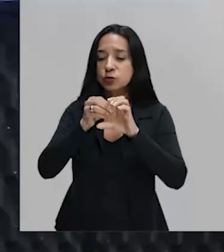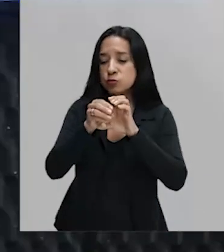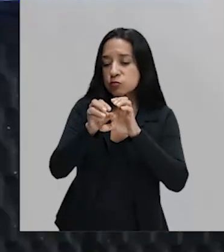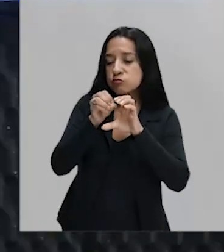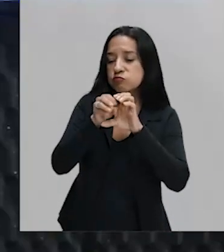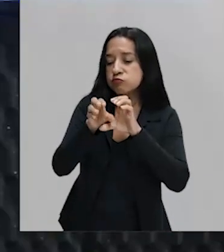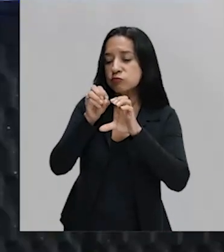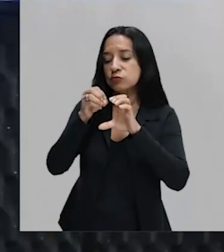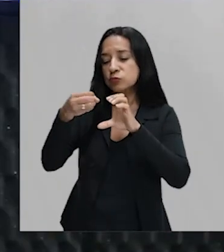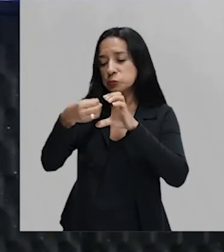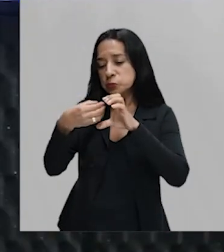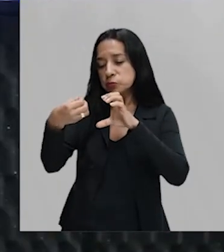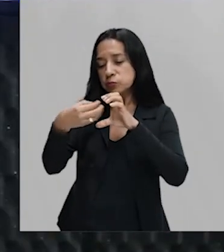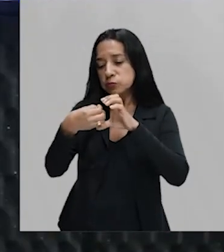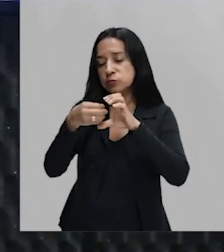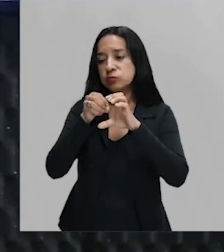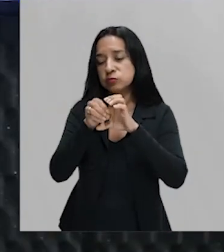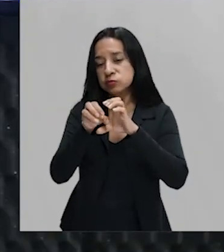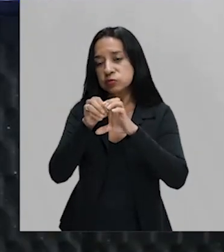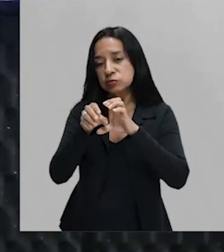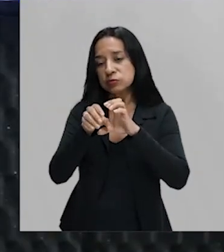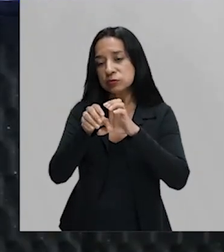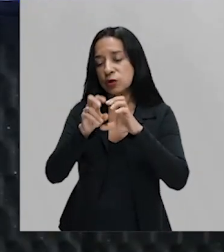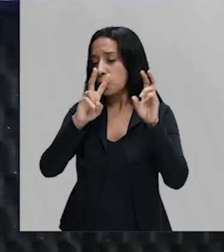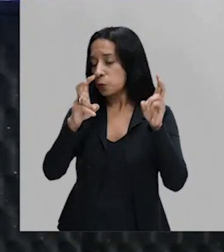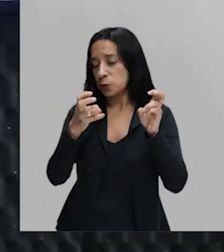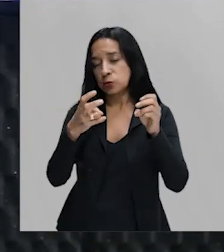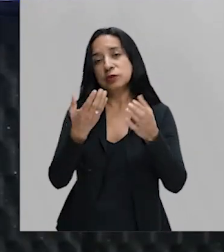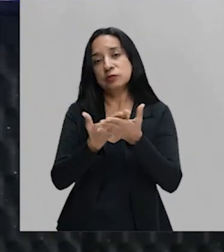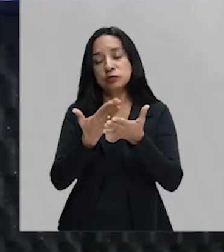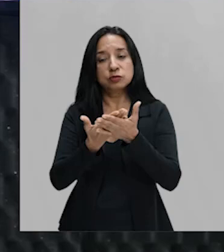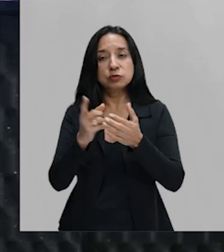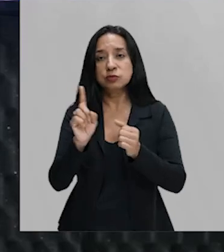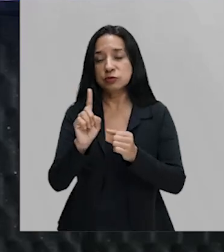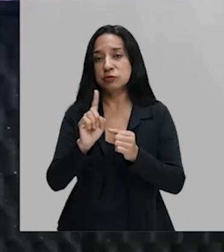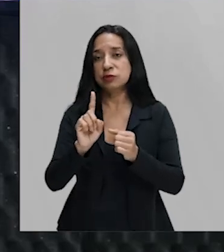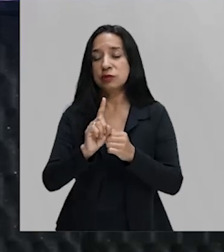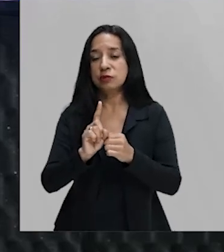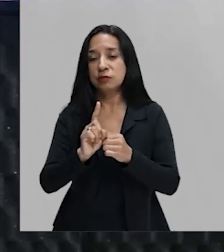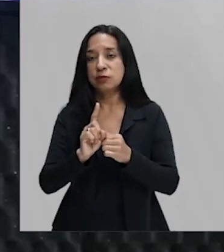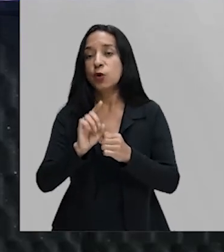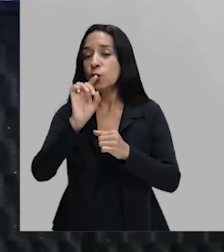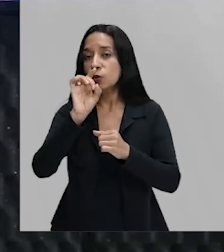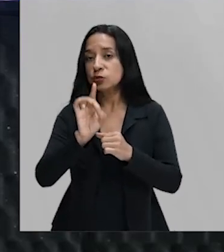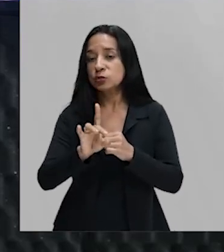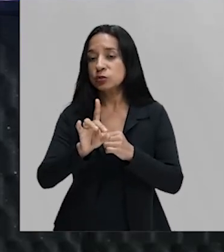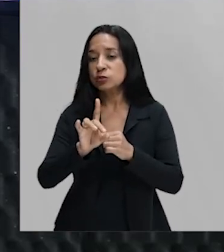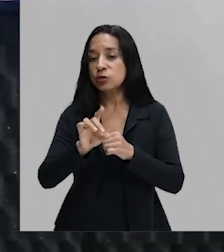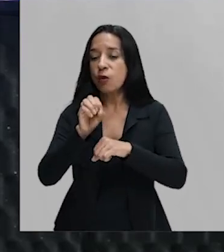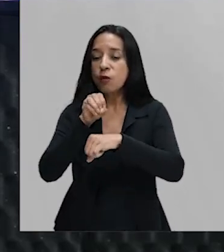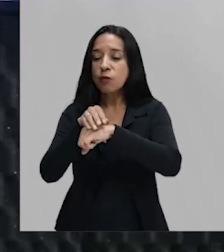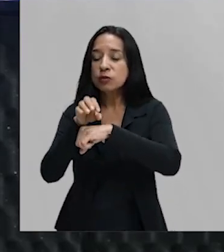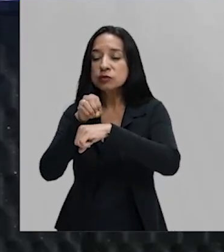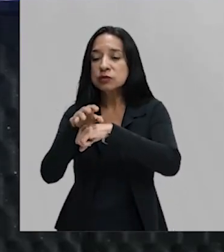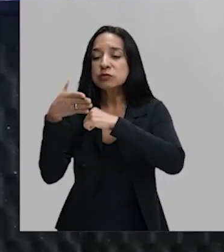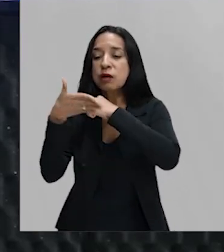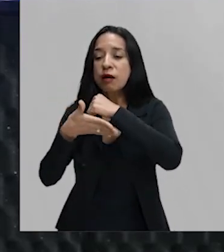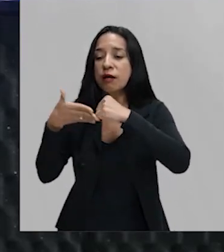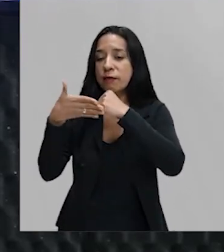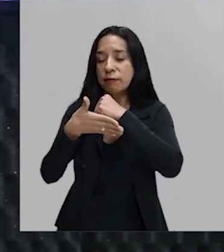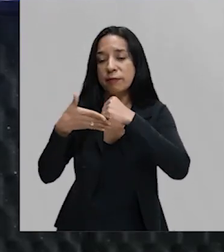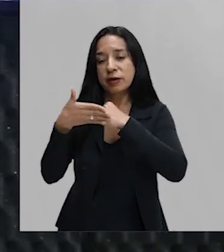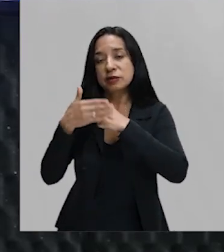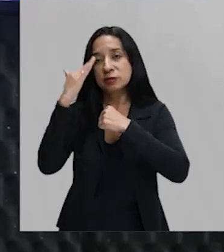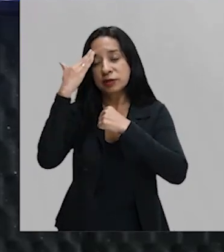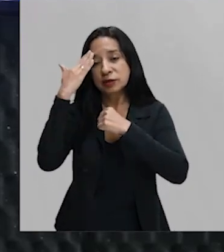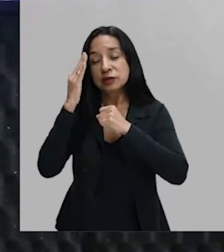nervosos, principalmente neurônios, que não é o nosso assunto que nós vamos estudar aqui, né? Eu apenas estou te dando a base para você entender,